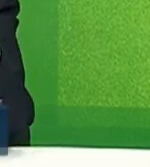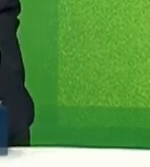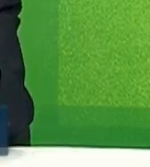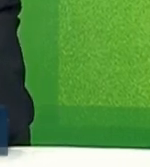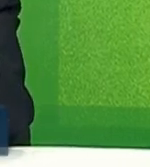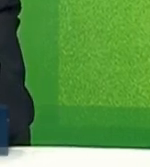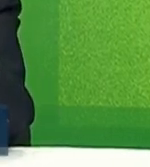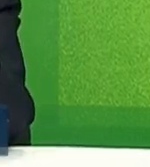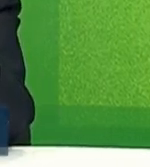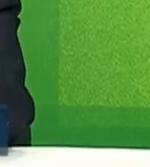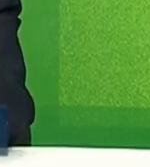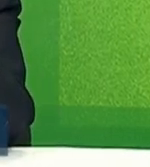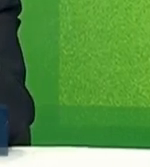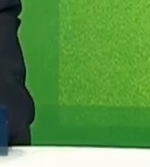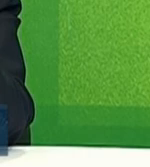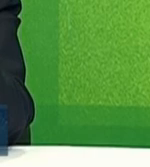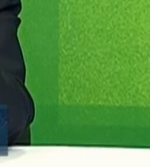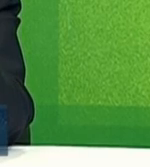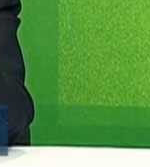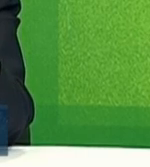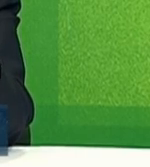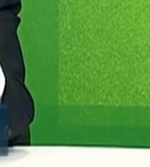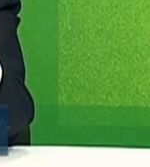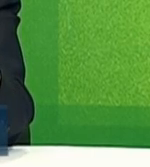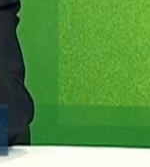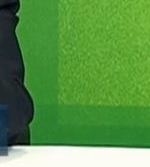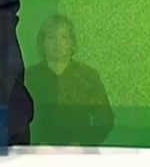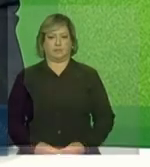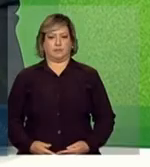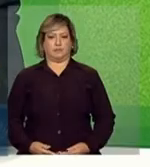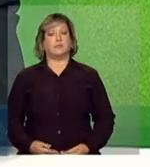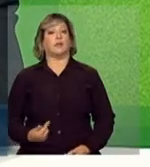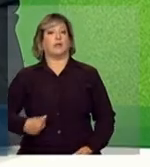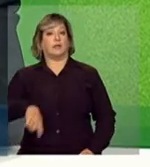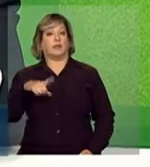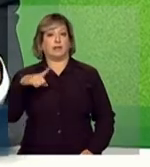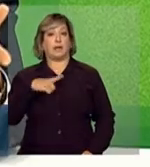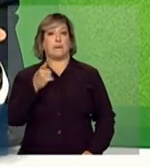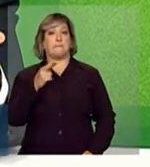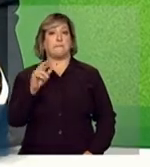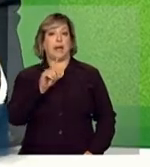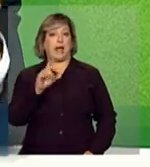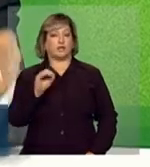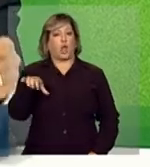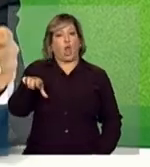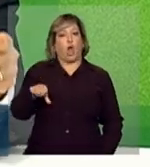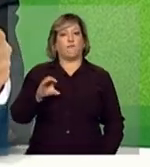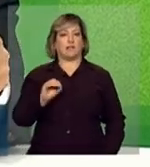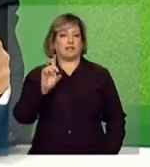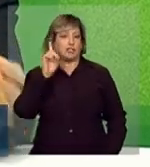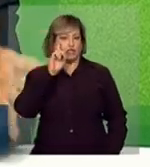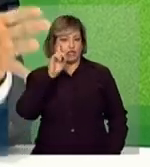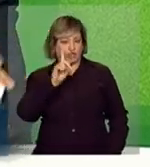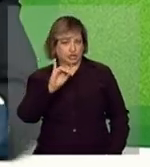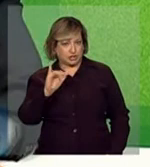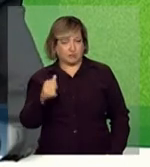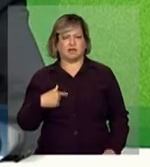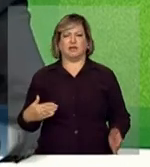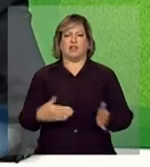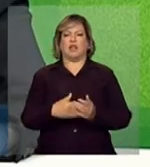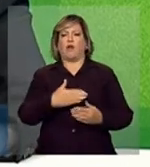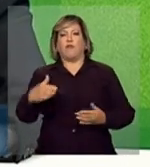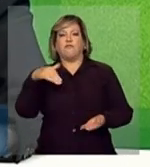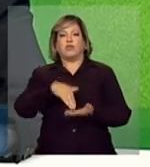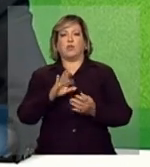como vamos ter agora um recesso no meio do ano, até o final do ano, com segurança, estará votado.